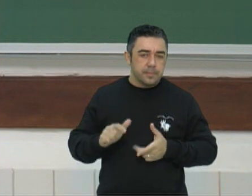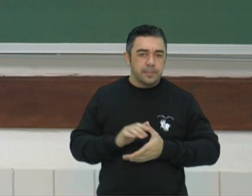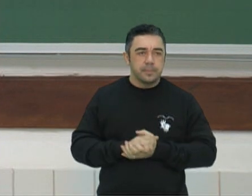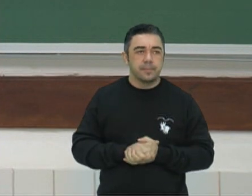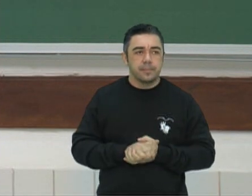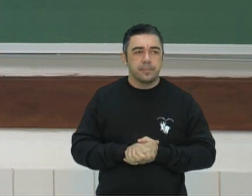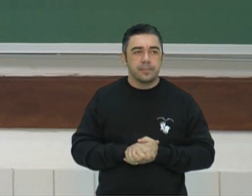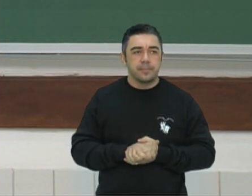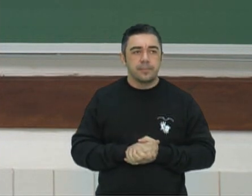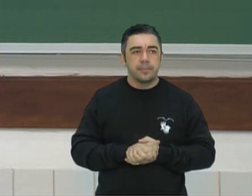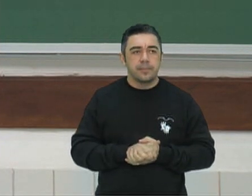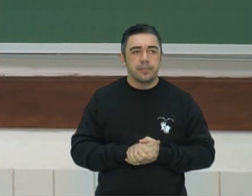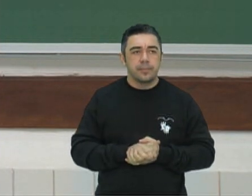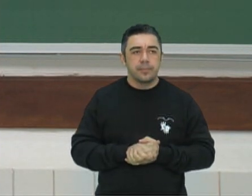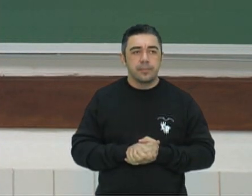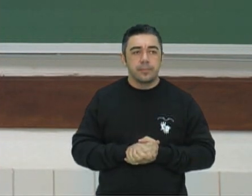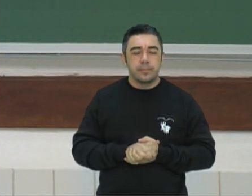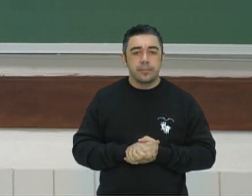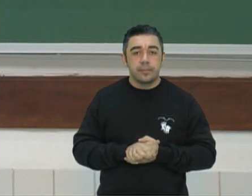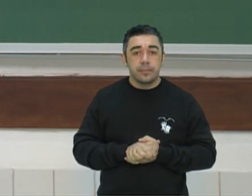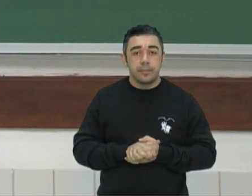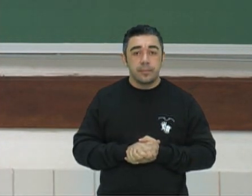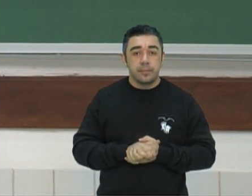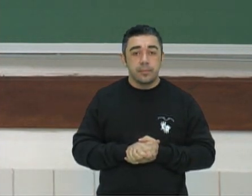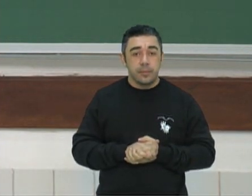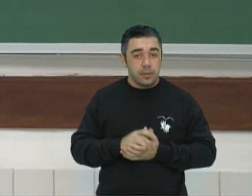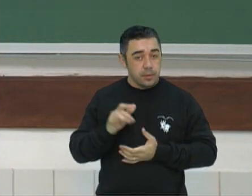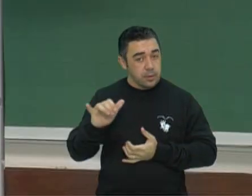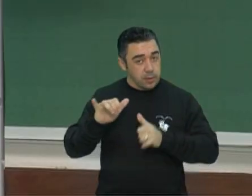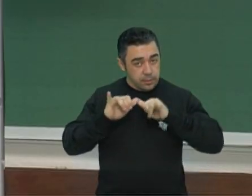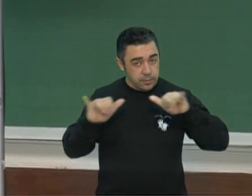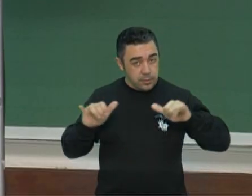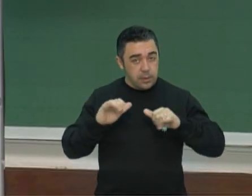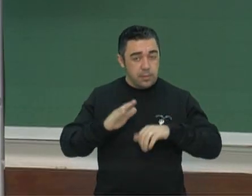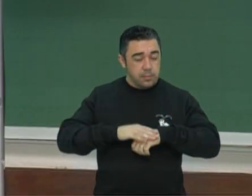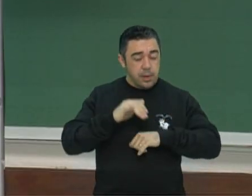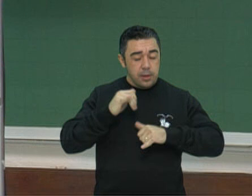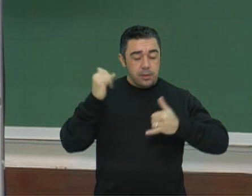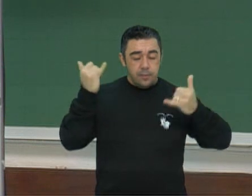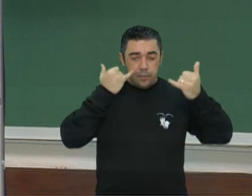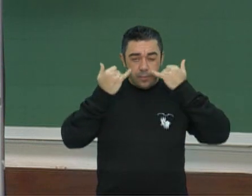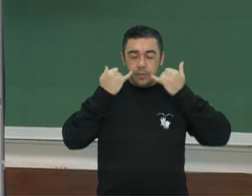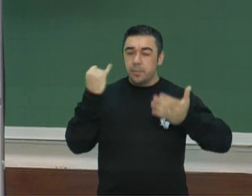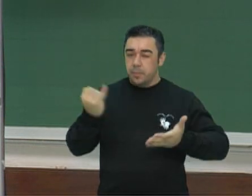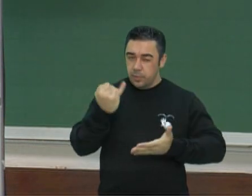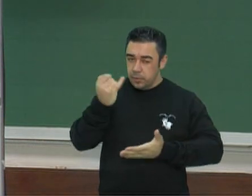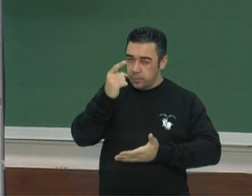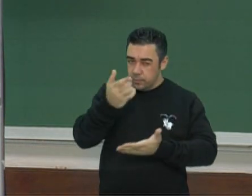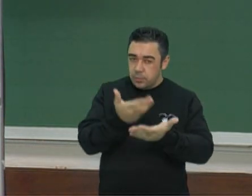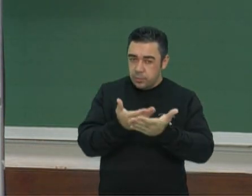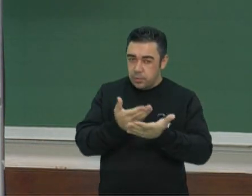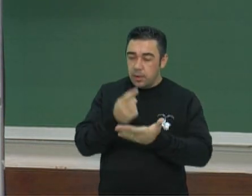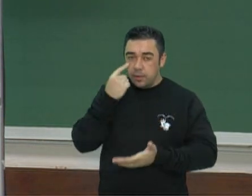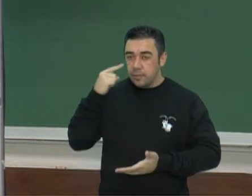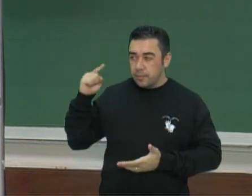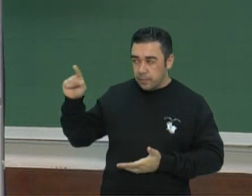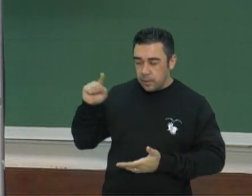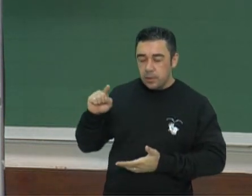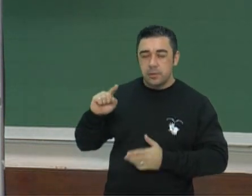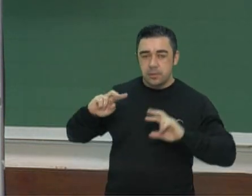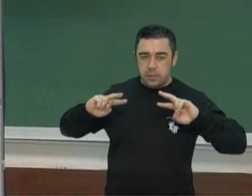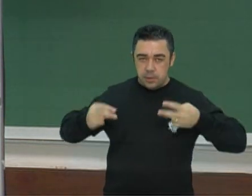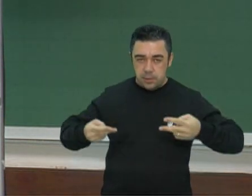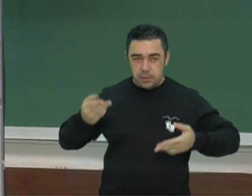caso, tá? Na reportagem ali você vai ter mais informações, é bem importante você acessar ali pelo link